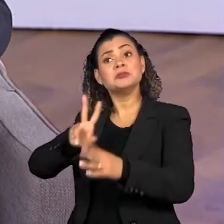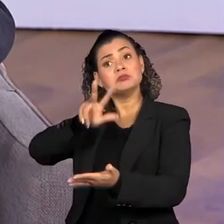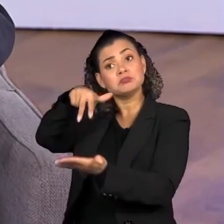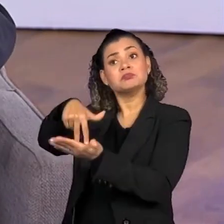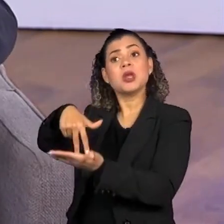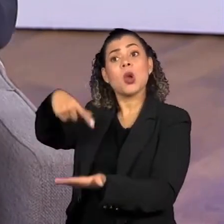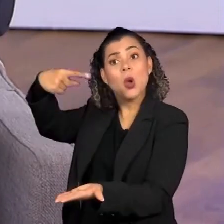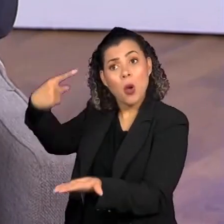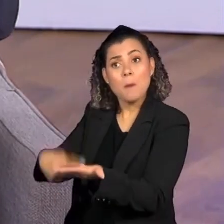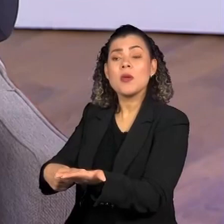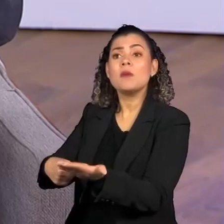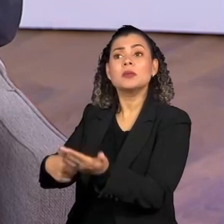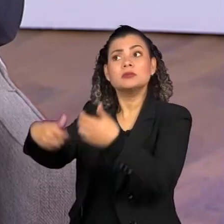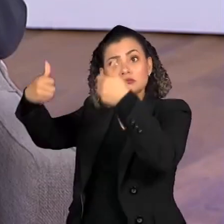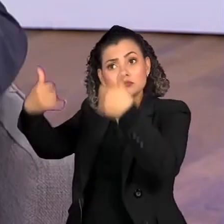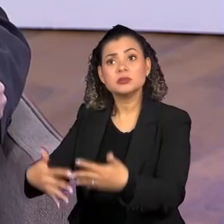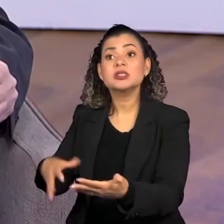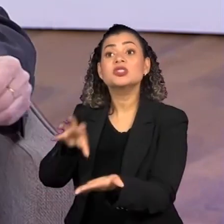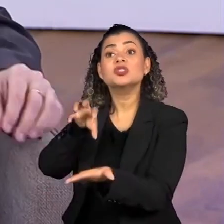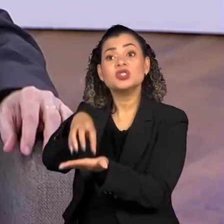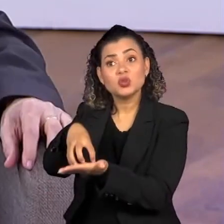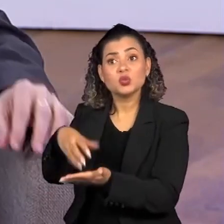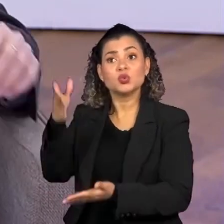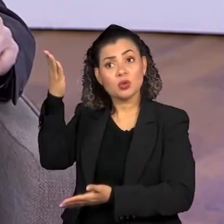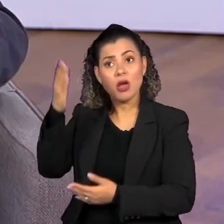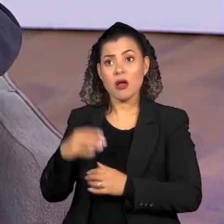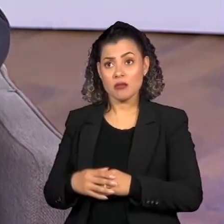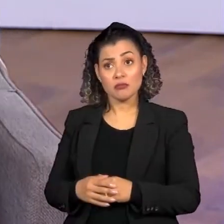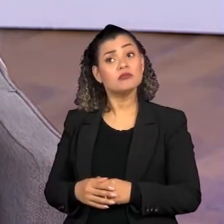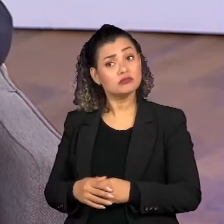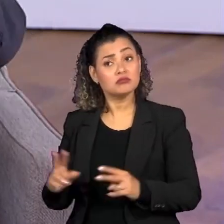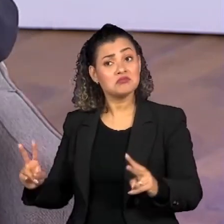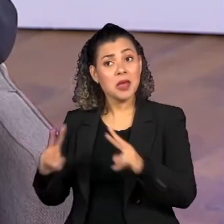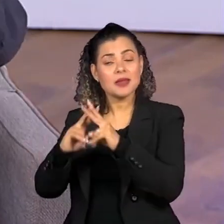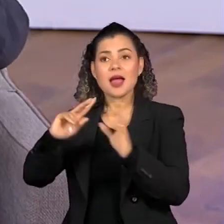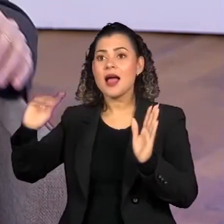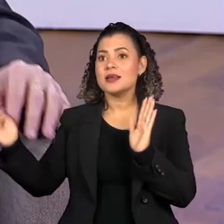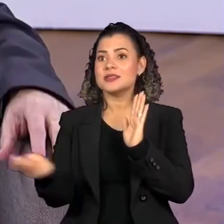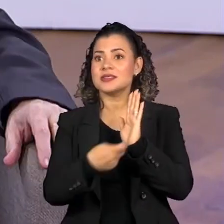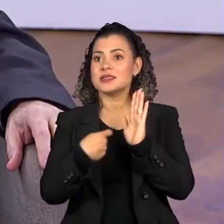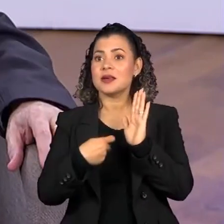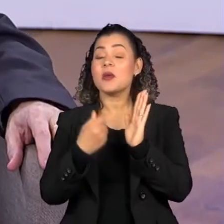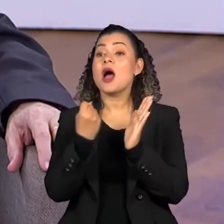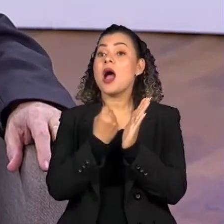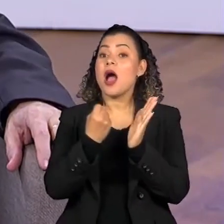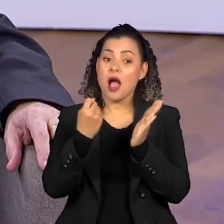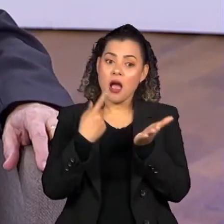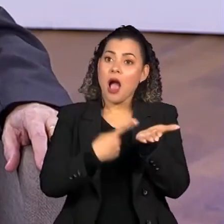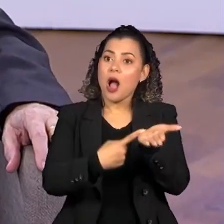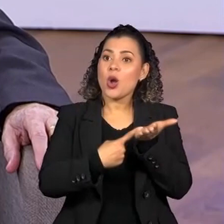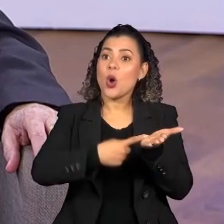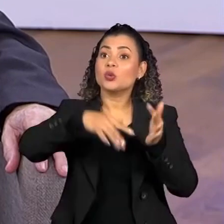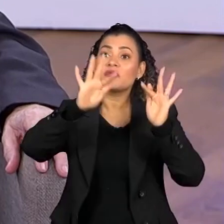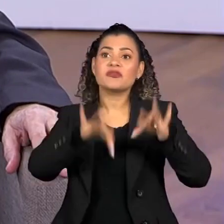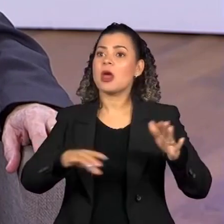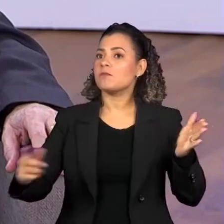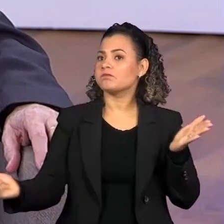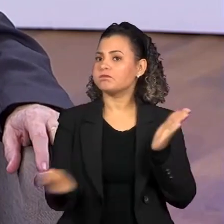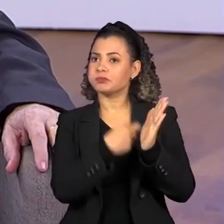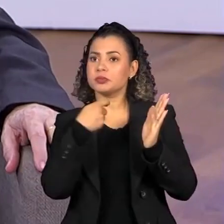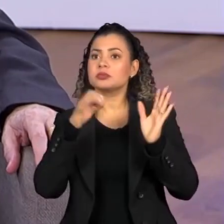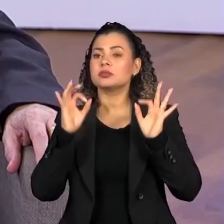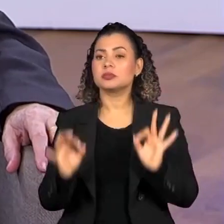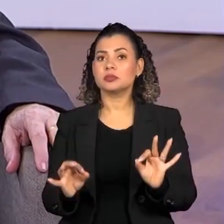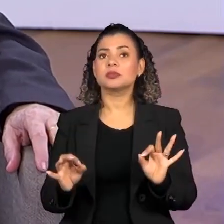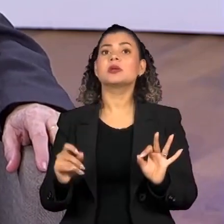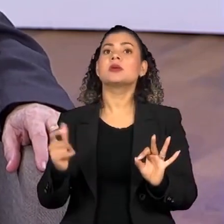manter o seu compromisso no Instituto Pasteur quando assinamos o acordo final que criou uma branca